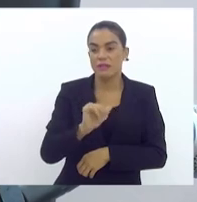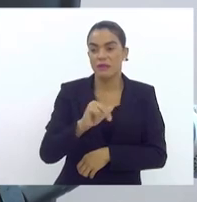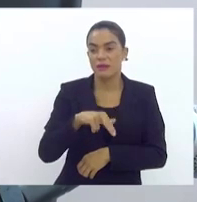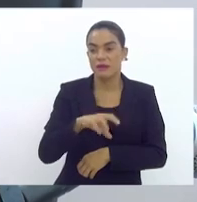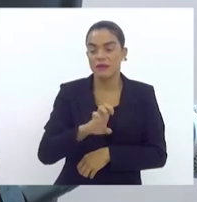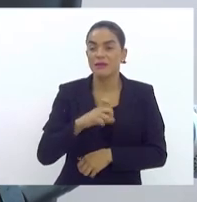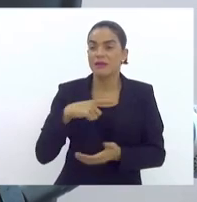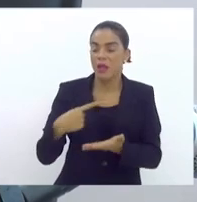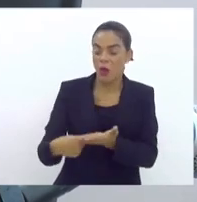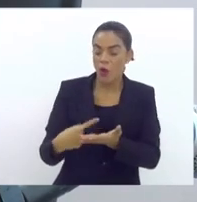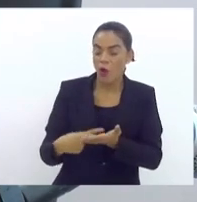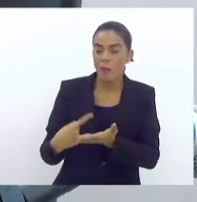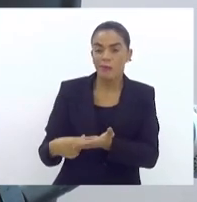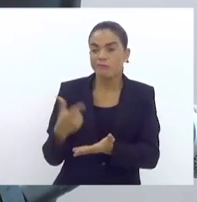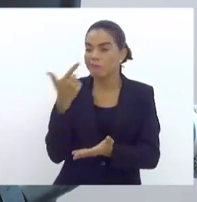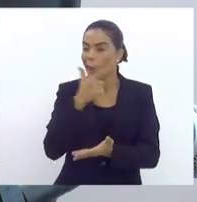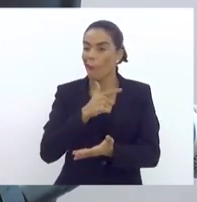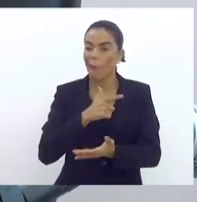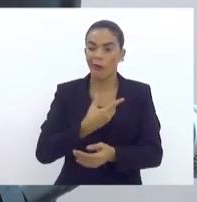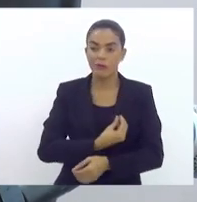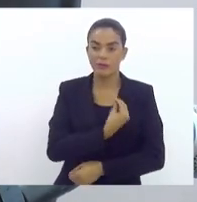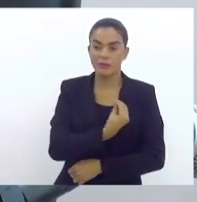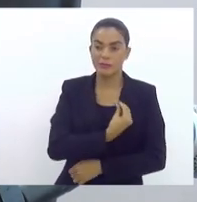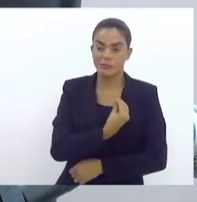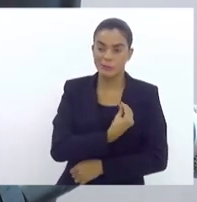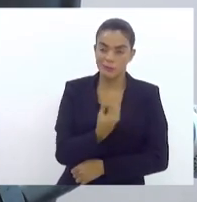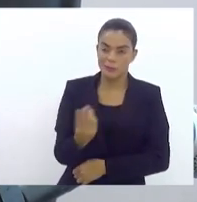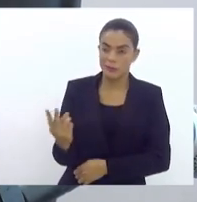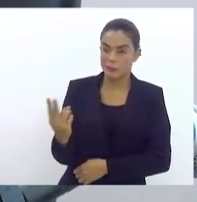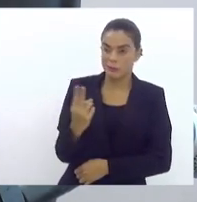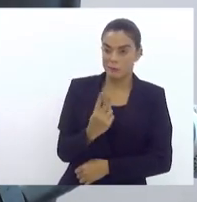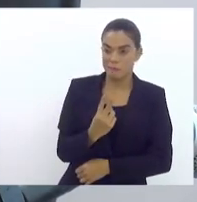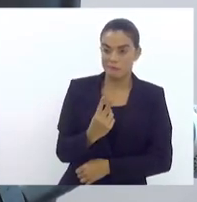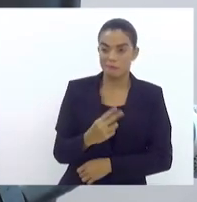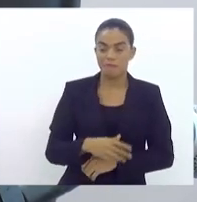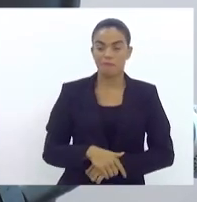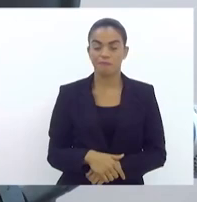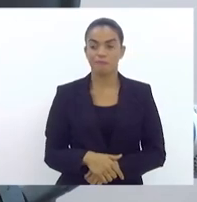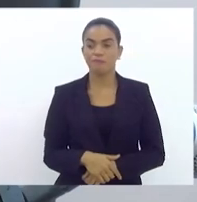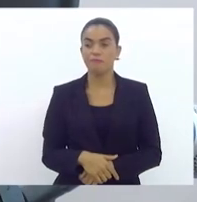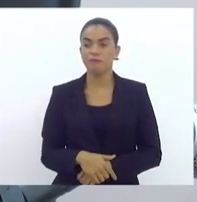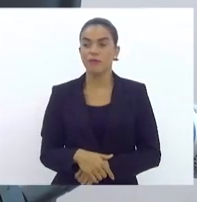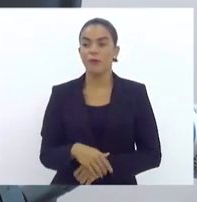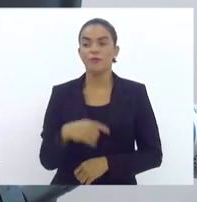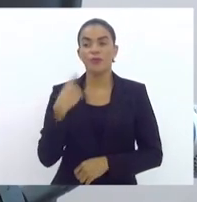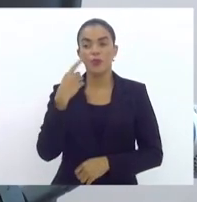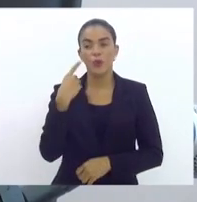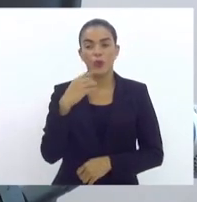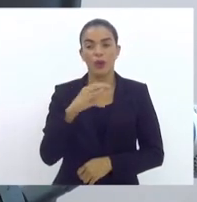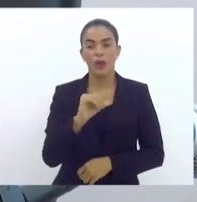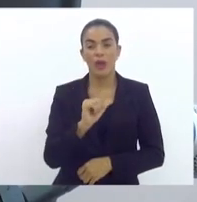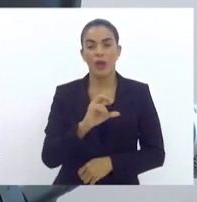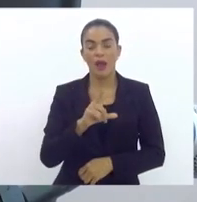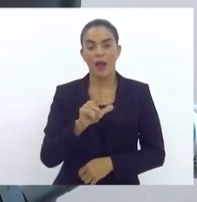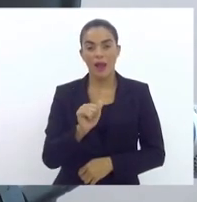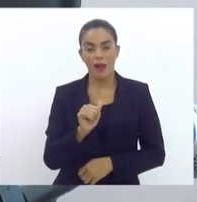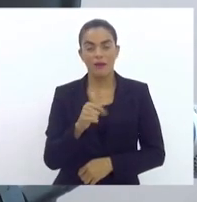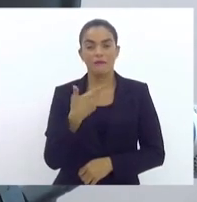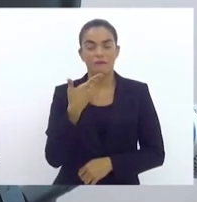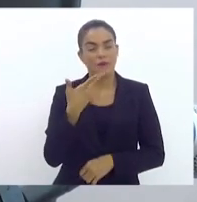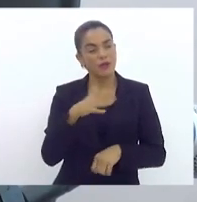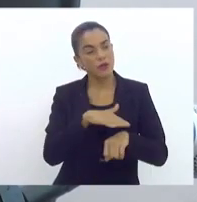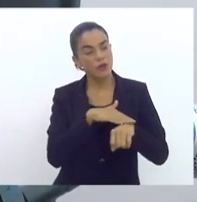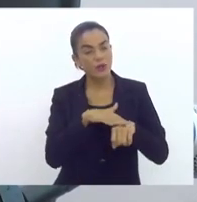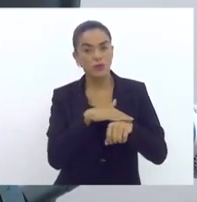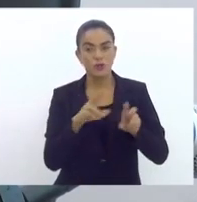e não conseguimos desmarcar em razão aí das nossas atividades e Doutora Carla Quando a senhora tava falando eu